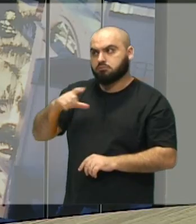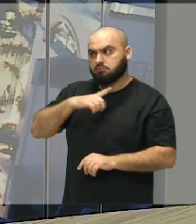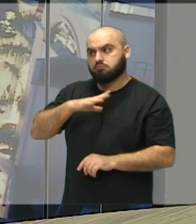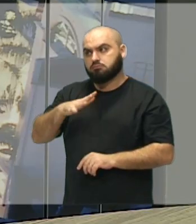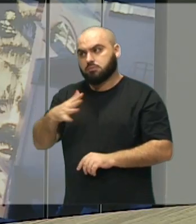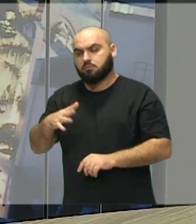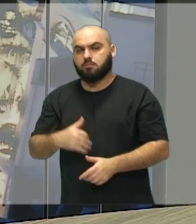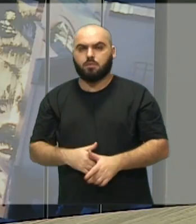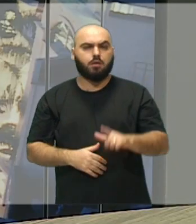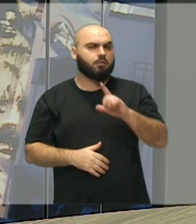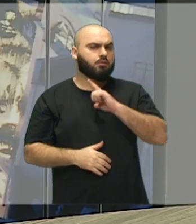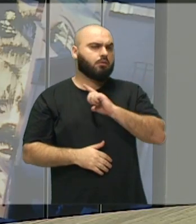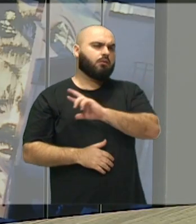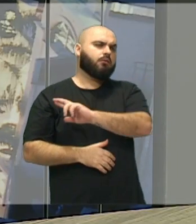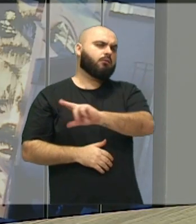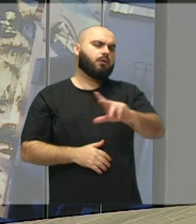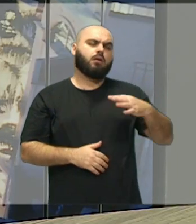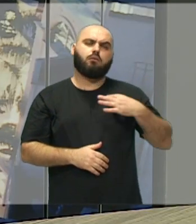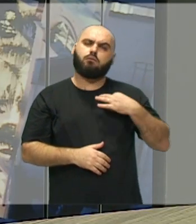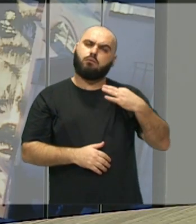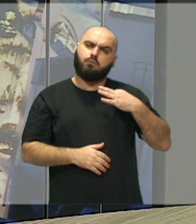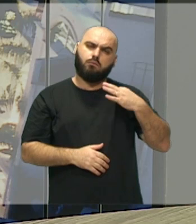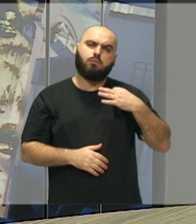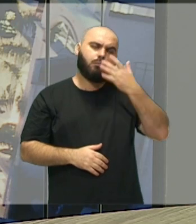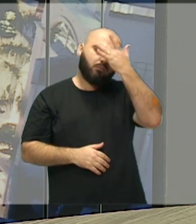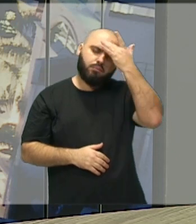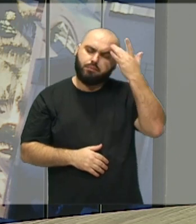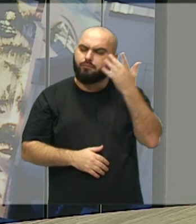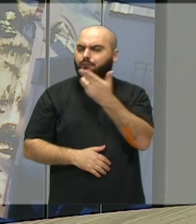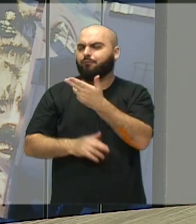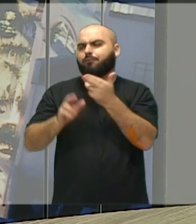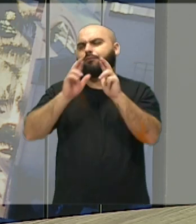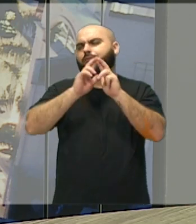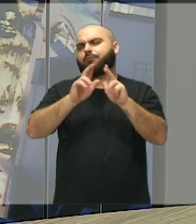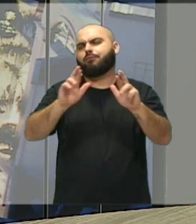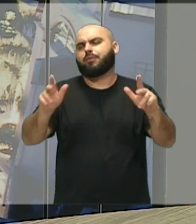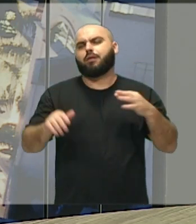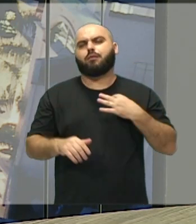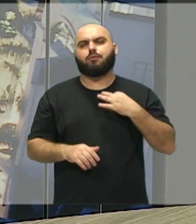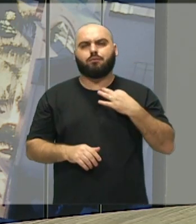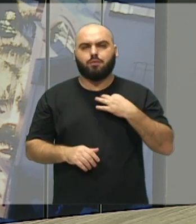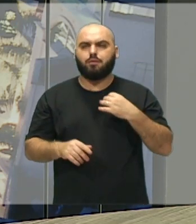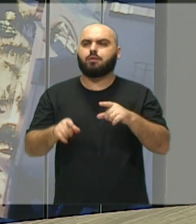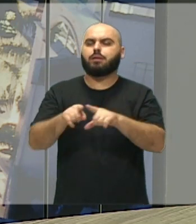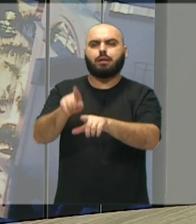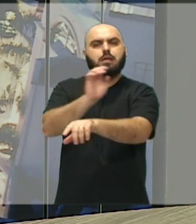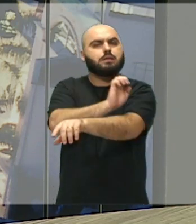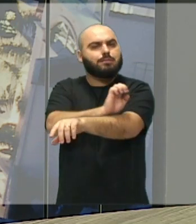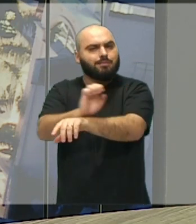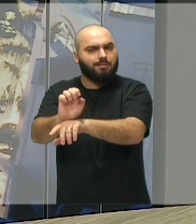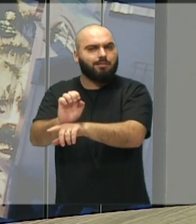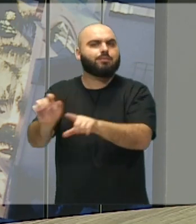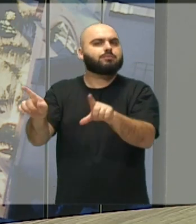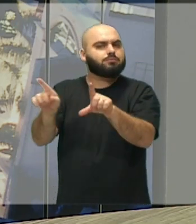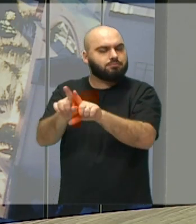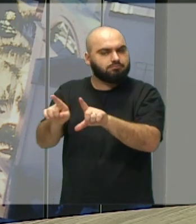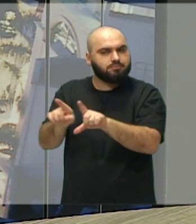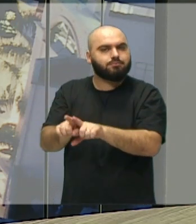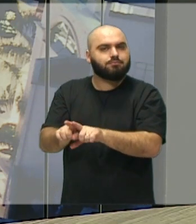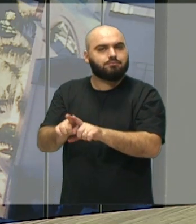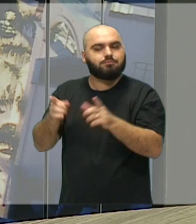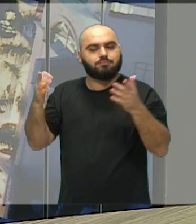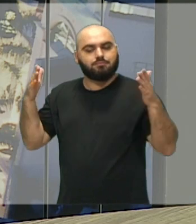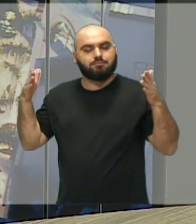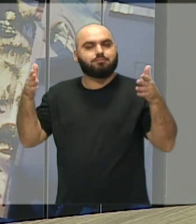muito voluntariado, né? A gente tem muitas pessoas que voluntariam, tem muitas pessoas que vão estagiar também conosco, que acaba